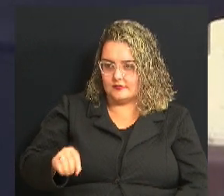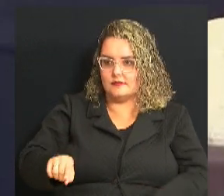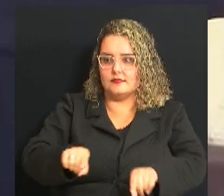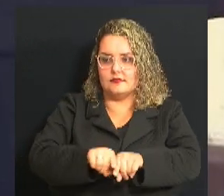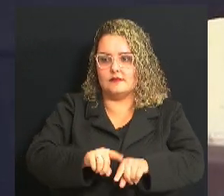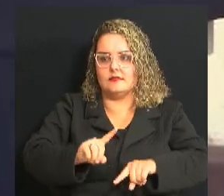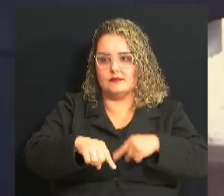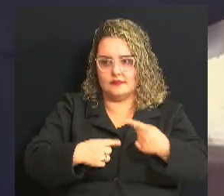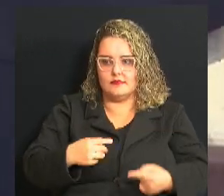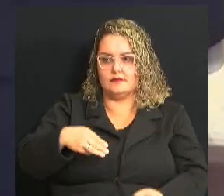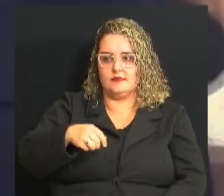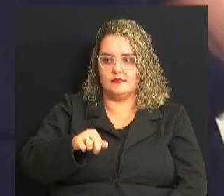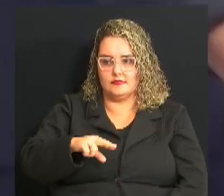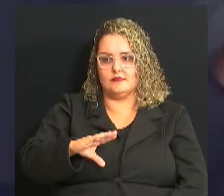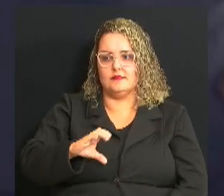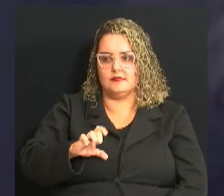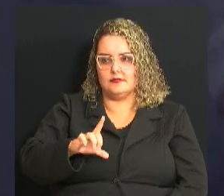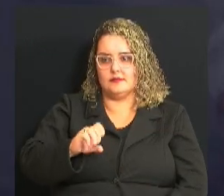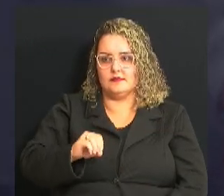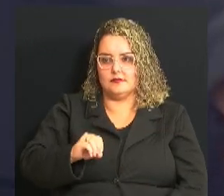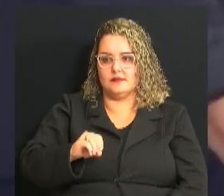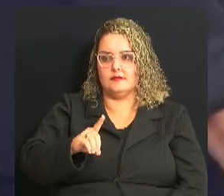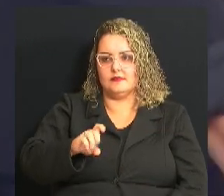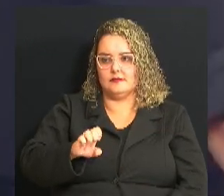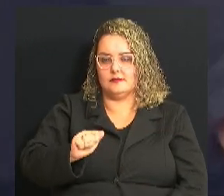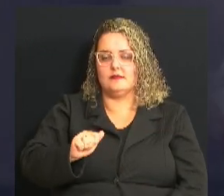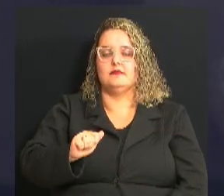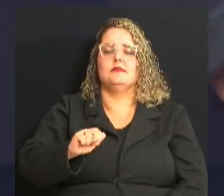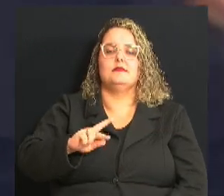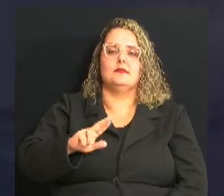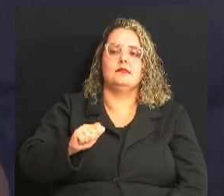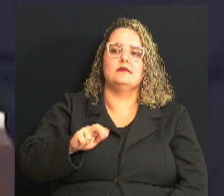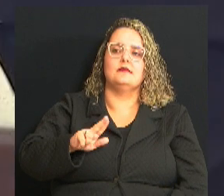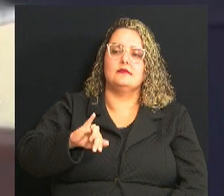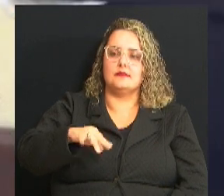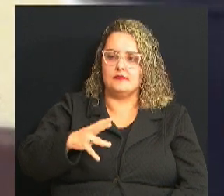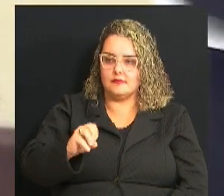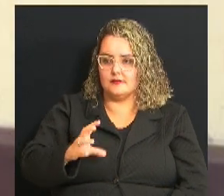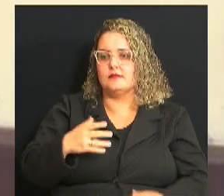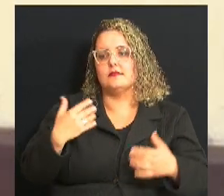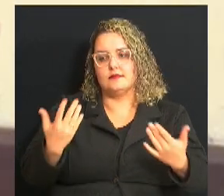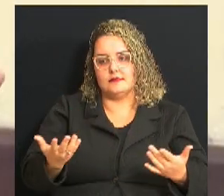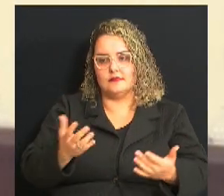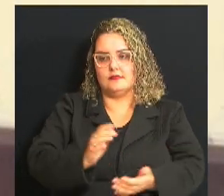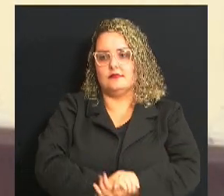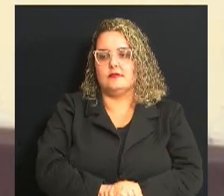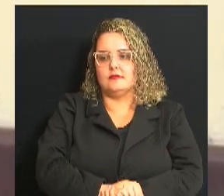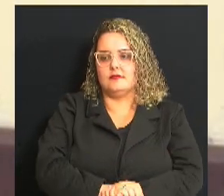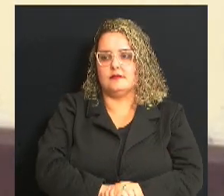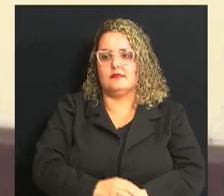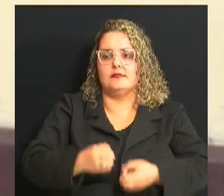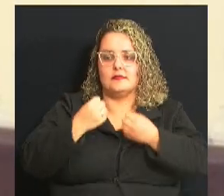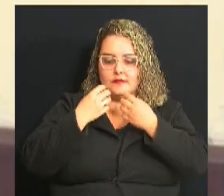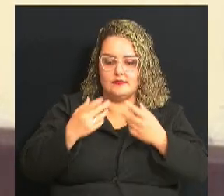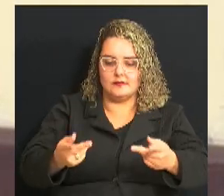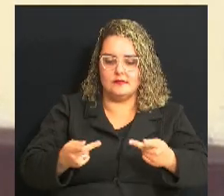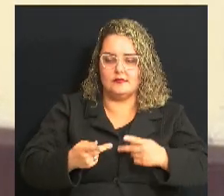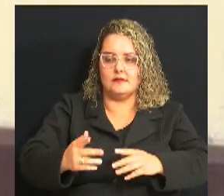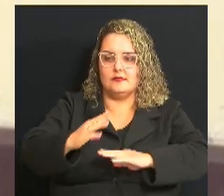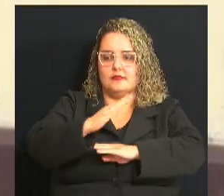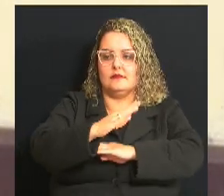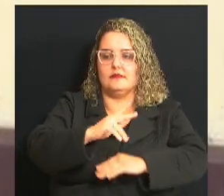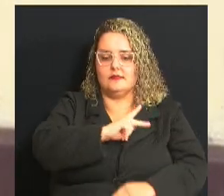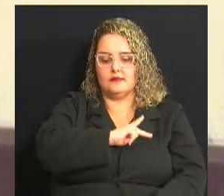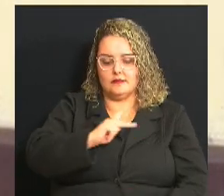outro Marcelo, Marcelo Carvalho de Araújo. Então, dando as boas-vindas da Câmara e do